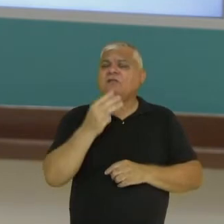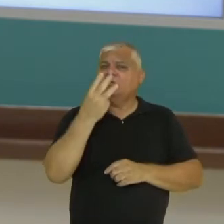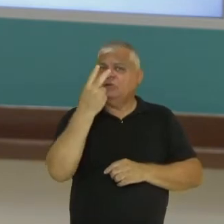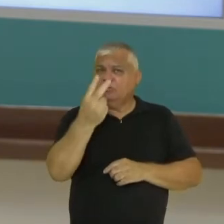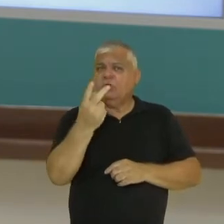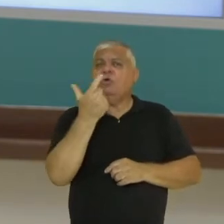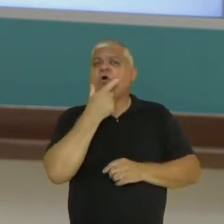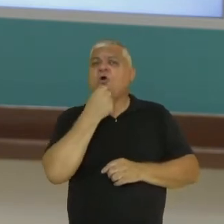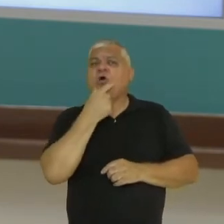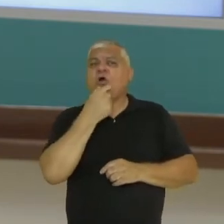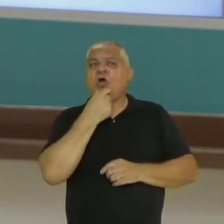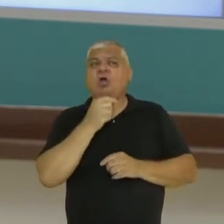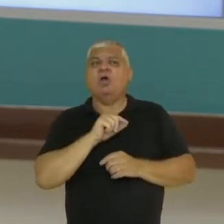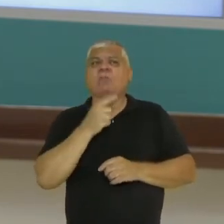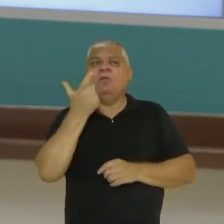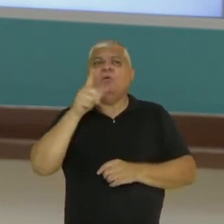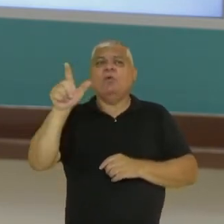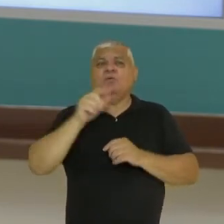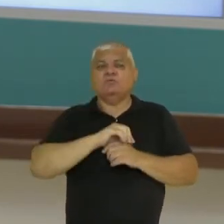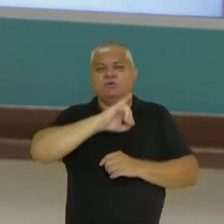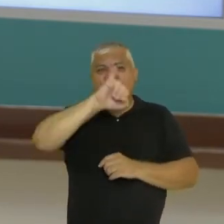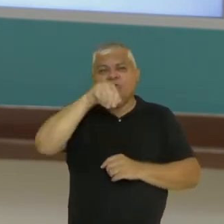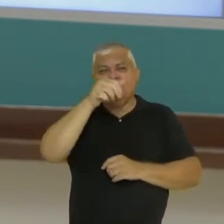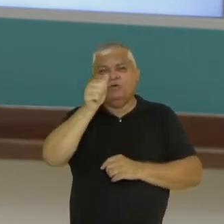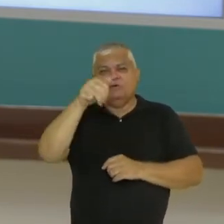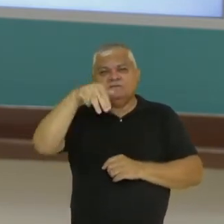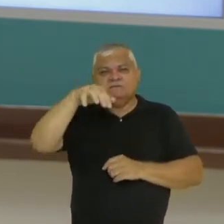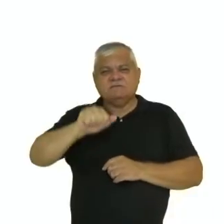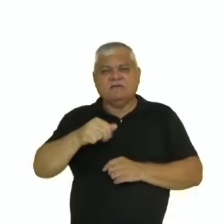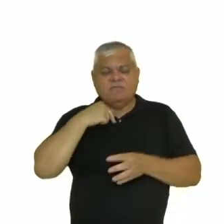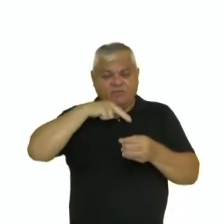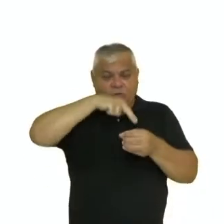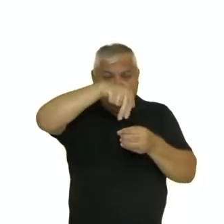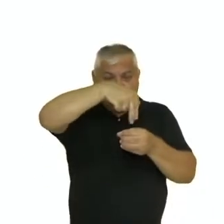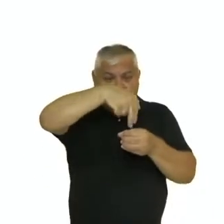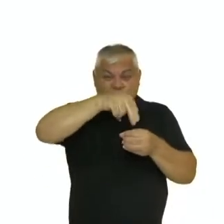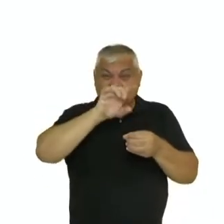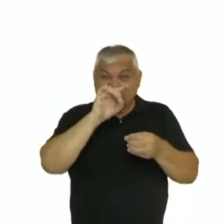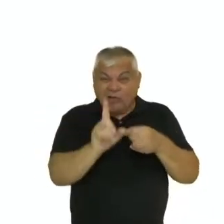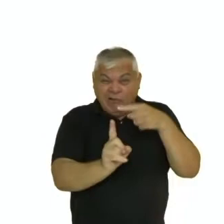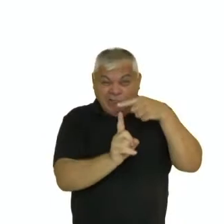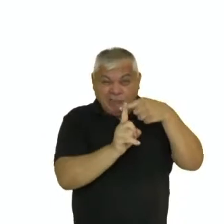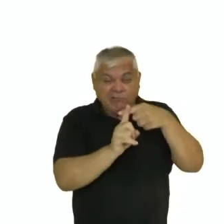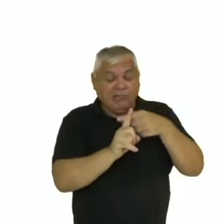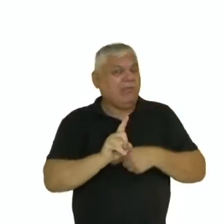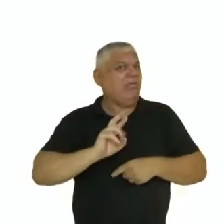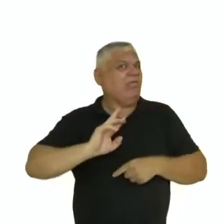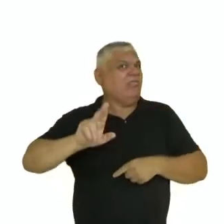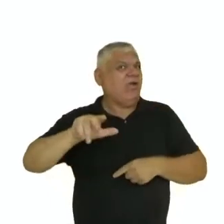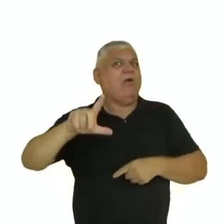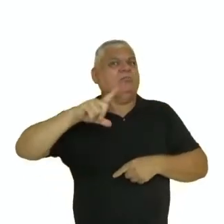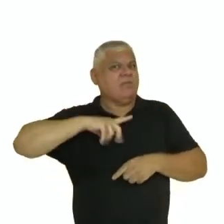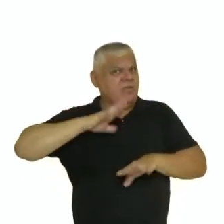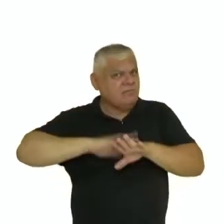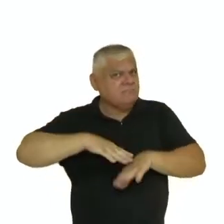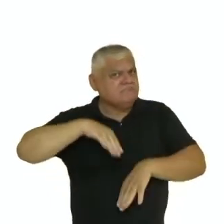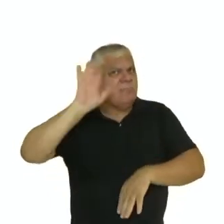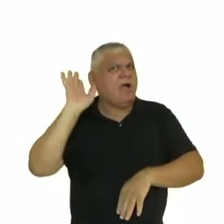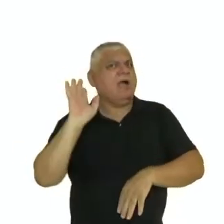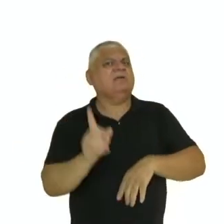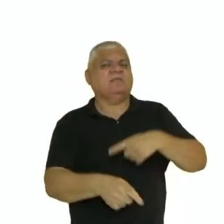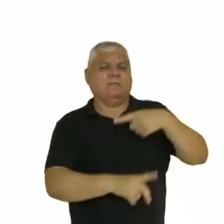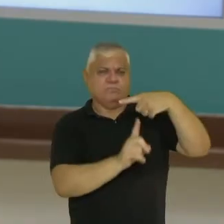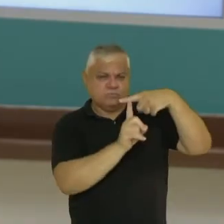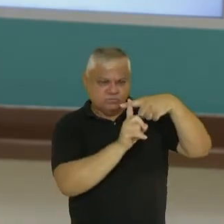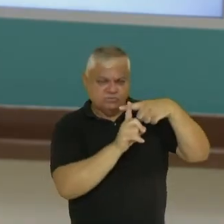cientista chamado James Chadwick provou que o núcleo não existem somente as cargas positivas, mas sim também partículas de carga